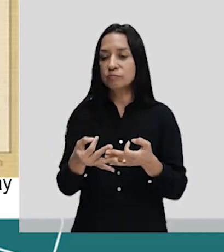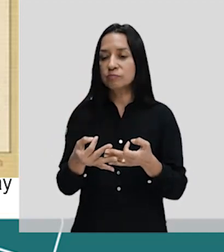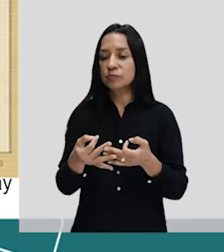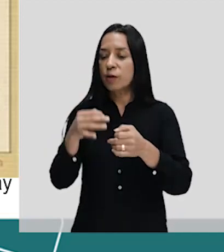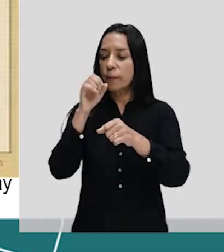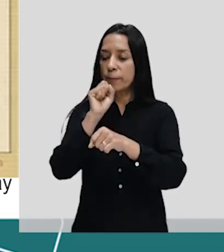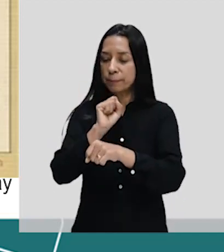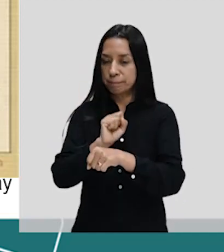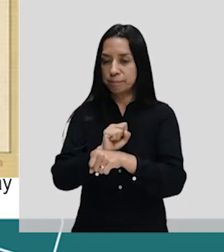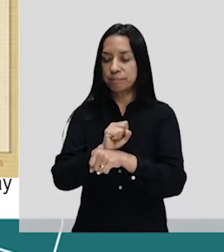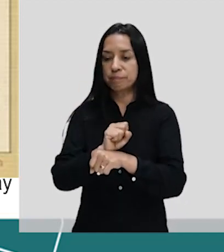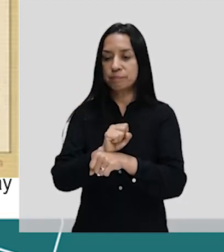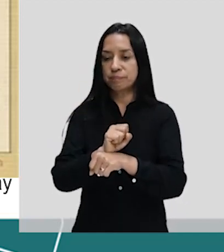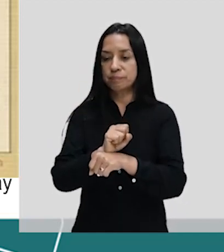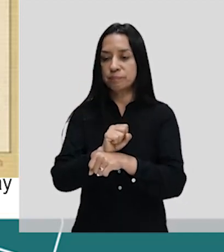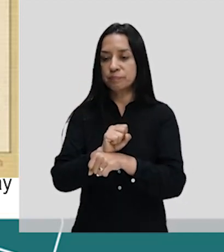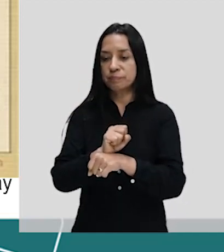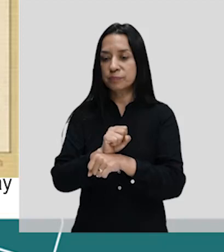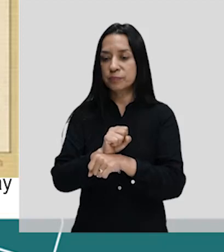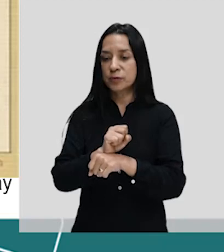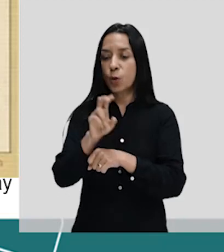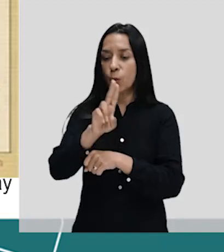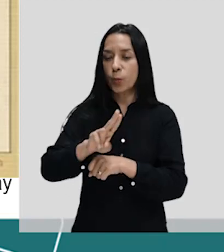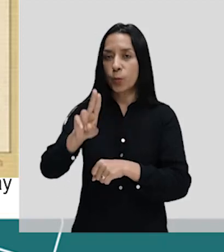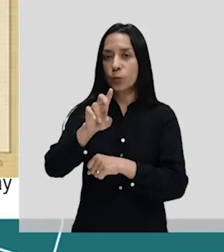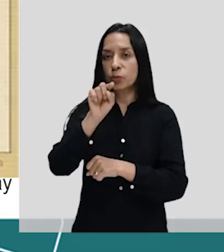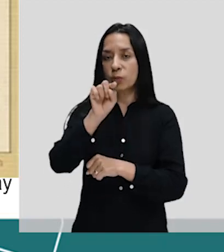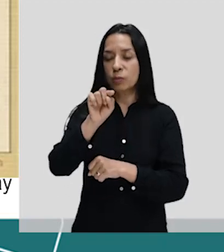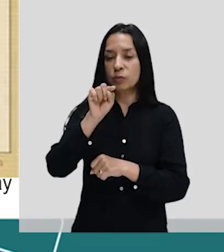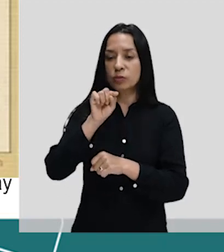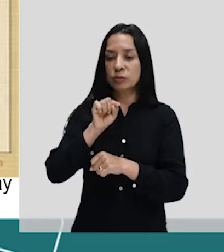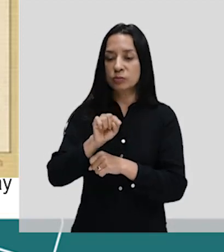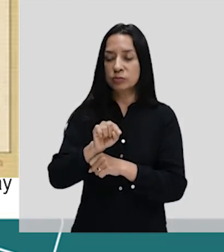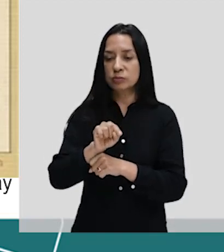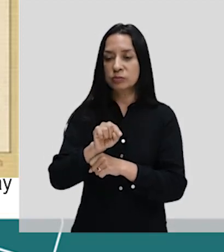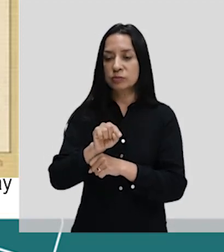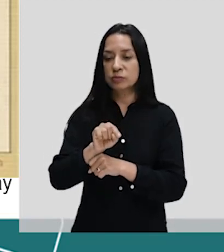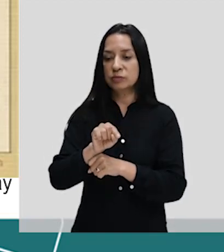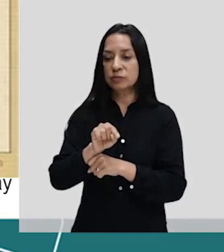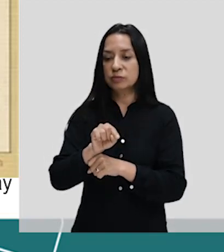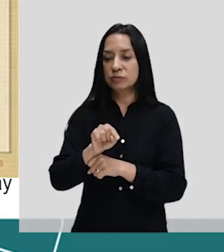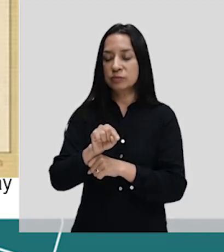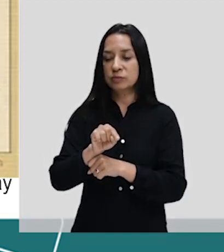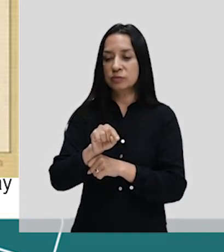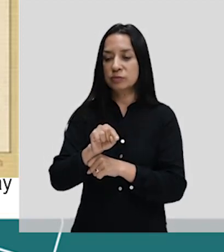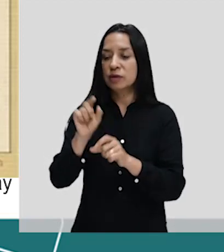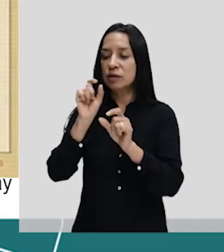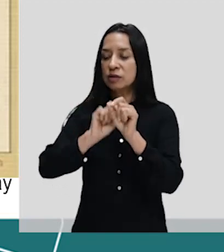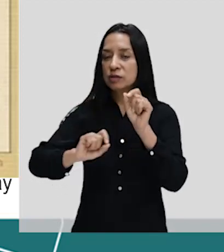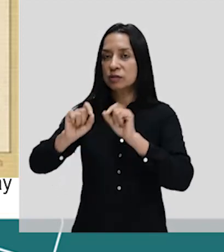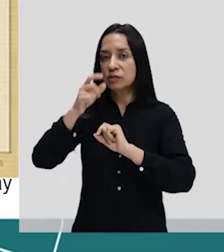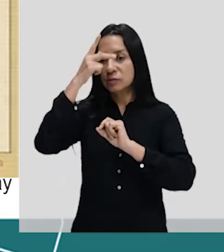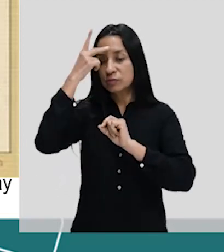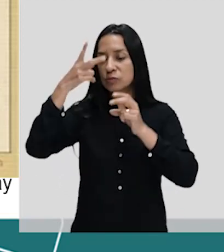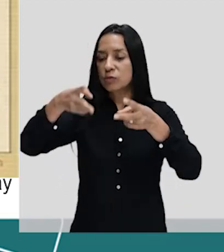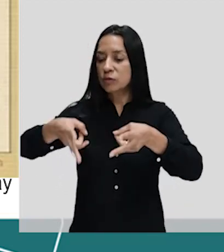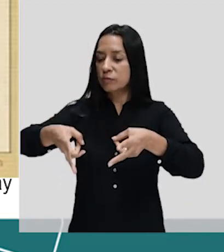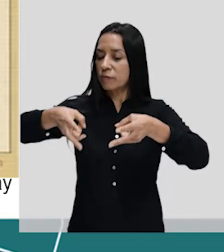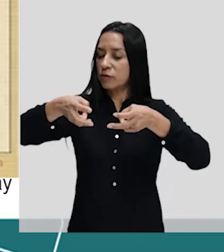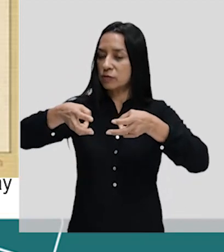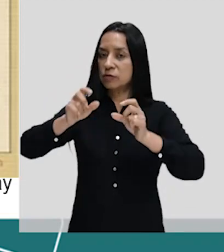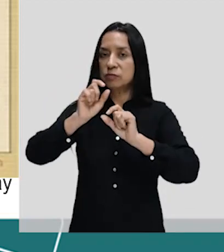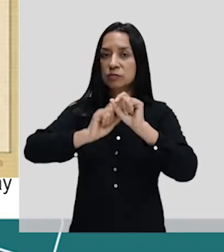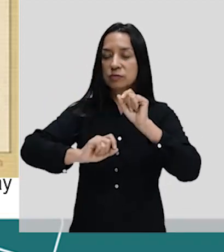aquela pausa, coloco os 2 pontos, dou aquela pausa para que as pessoas fiquem atentos que vai ser